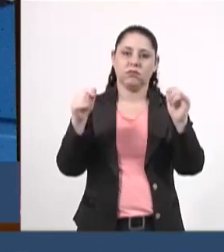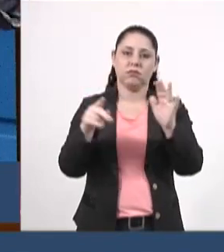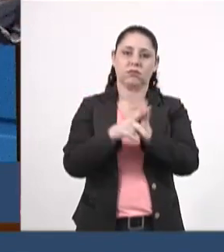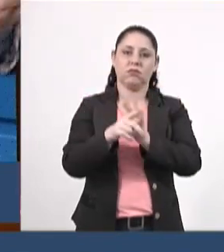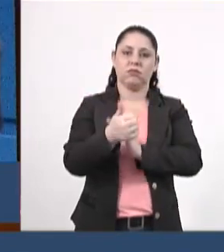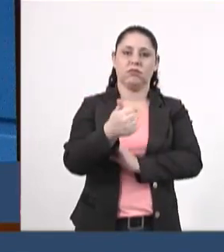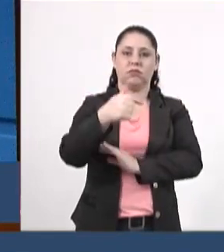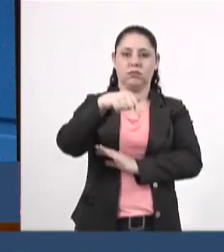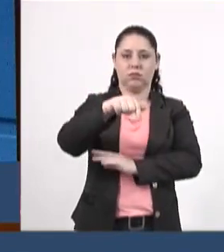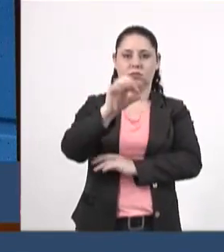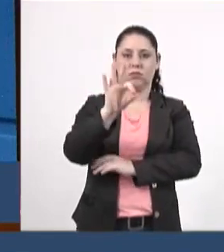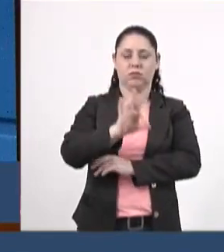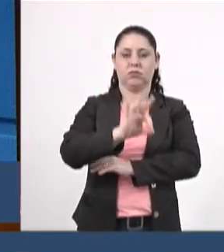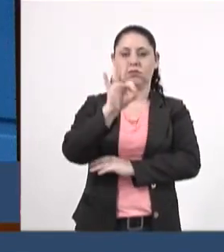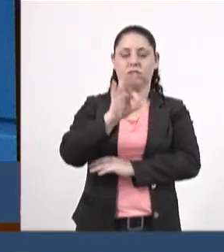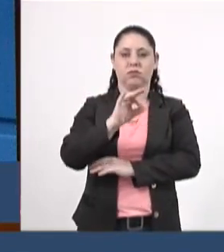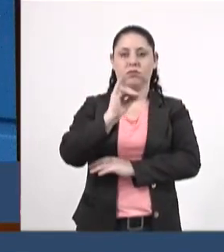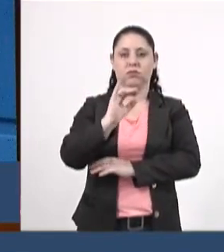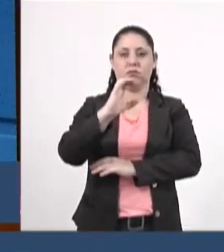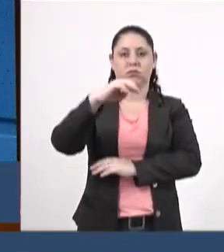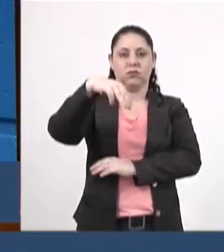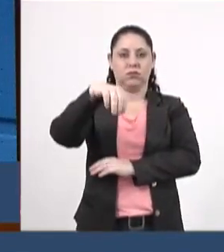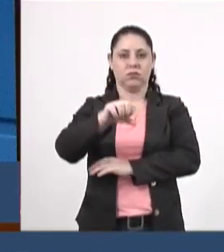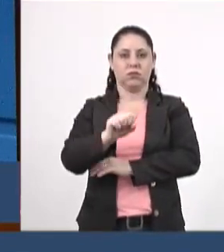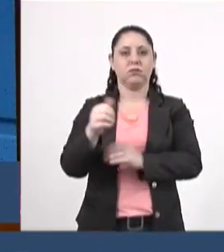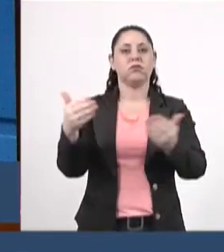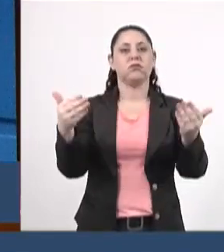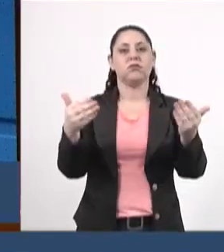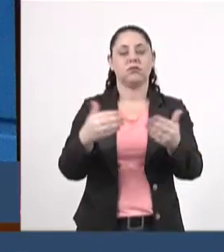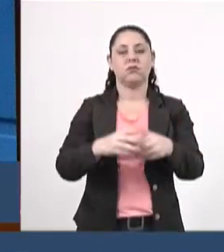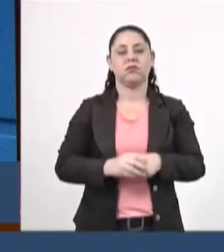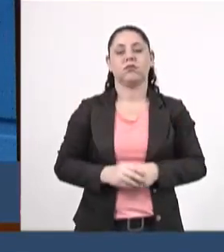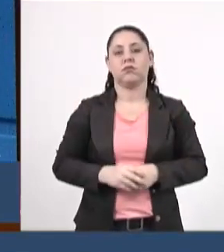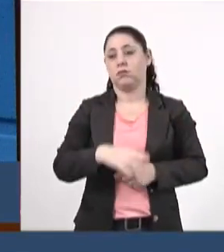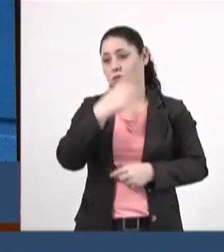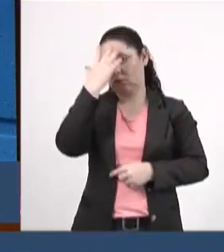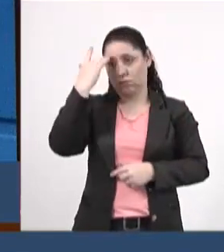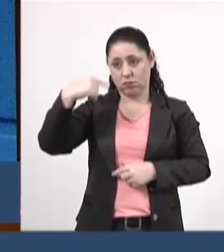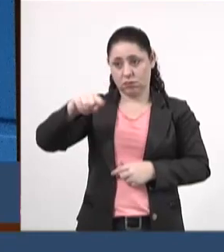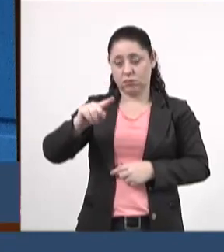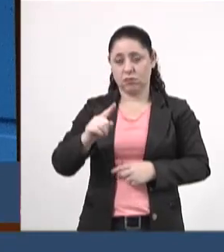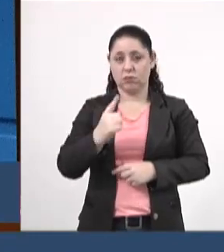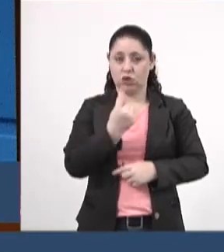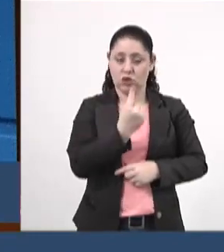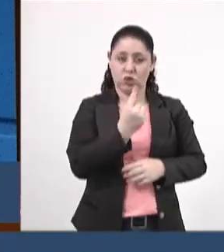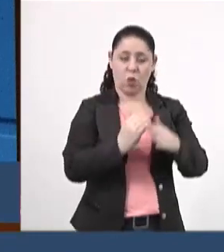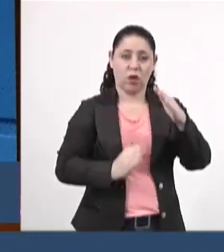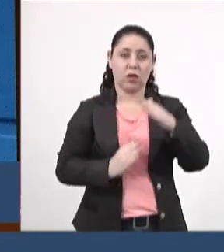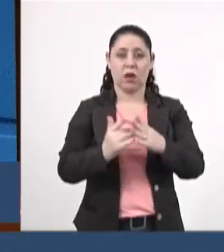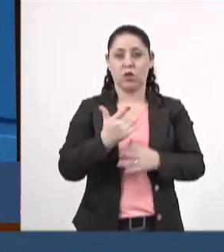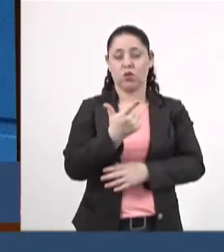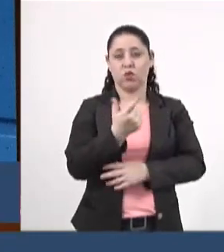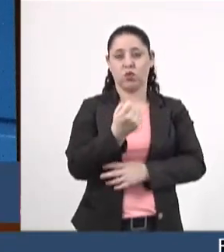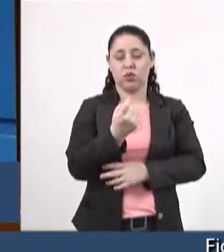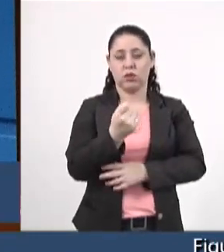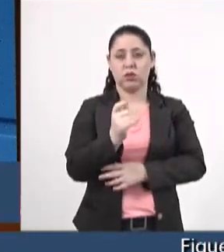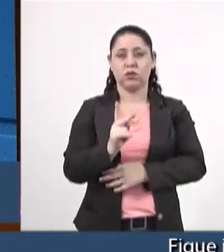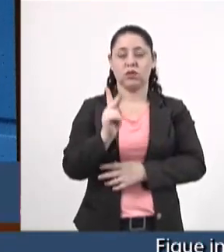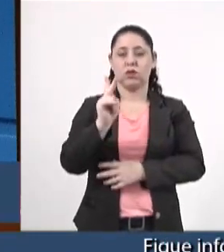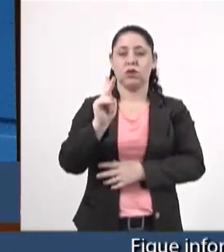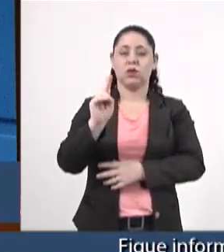com 17% de ICMS, e agora os consumidores de 1 a 200 kWh